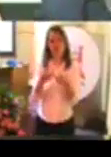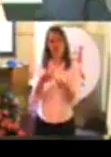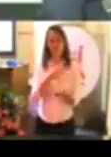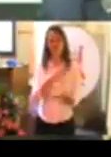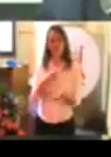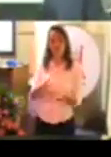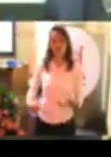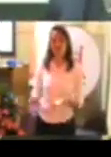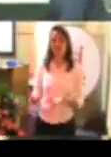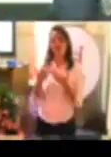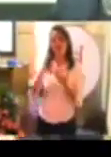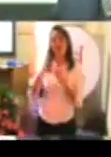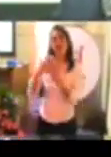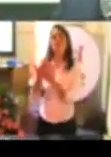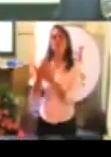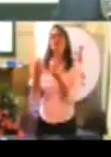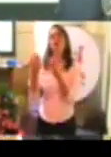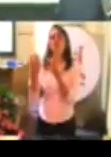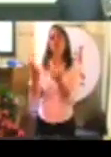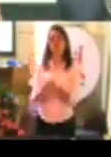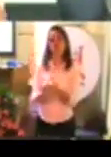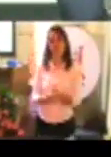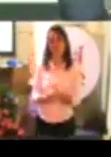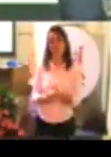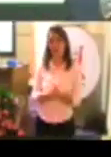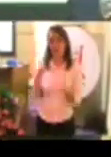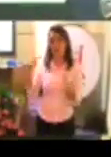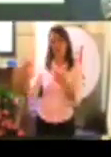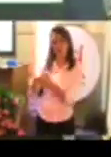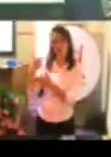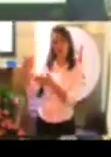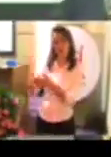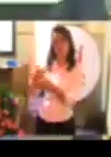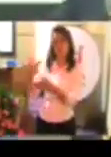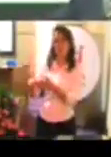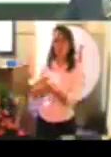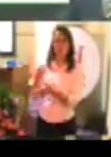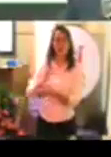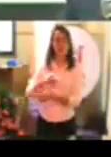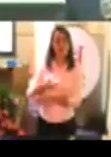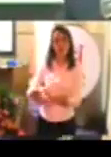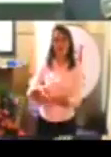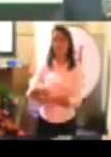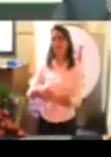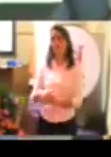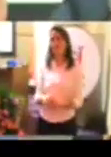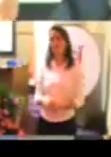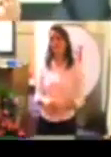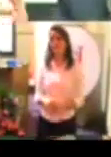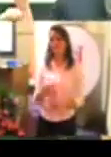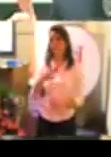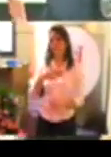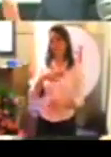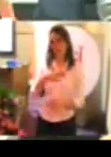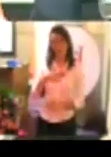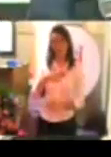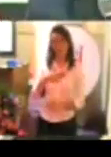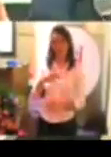legislativa quer uma escola? Essa pergunta é recorrente. E